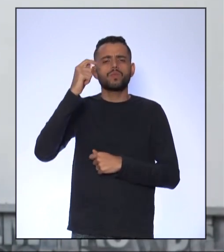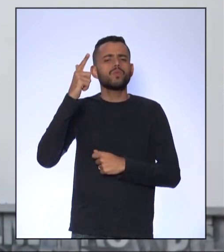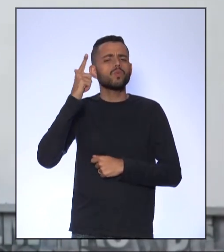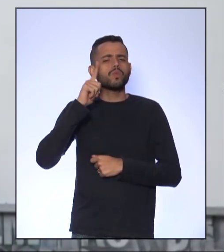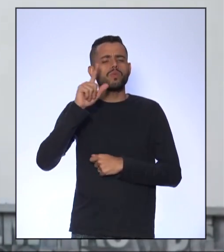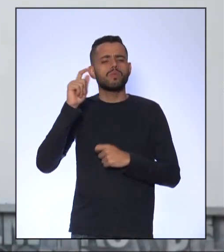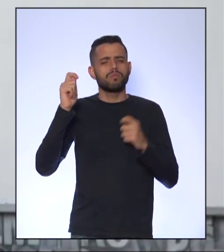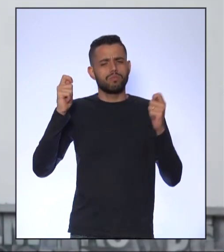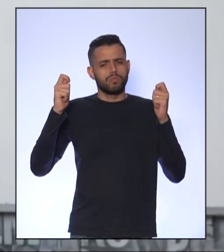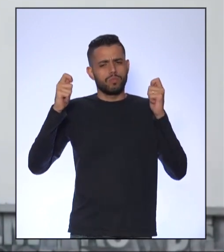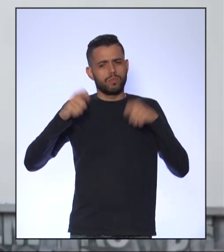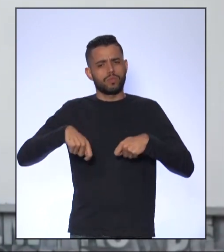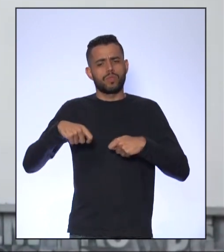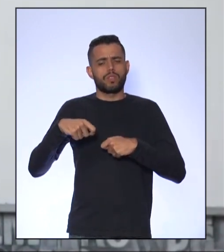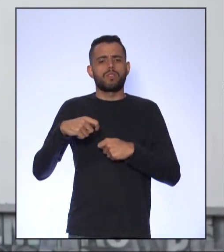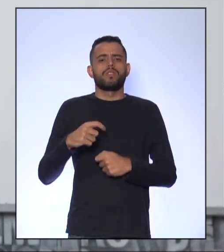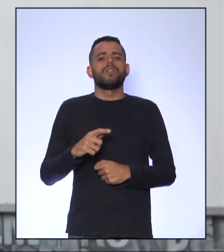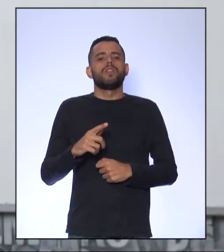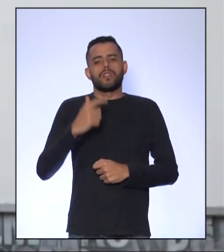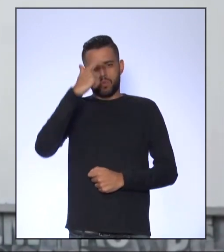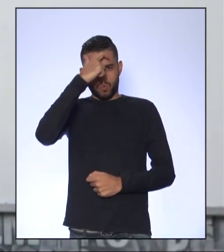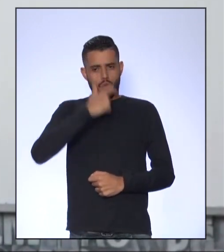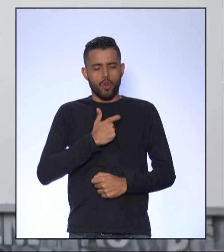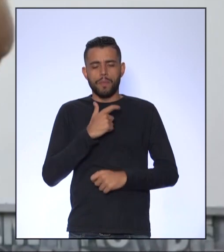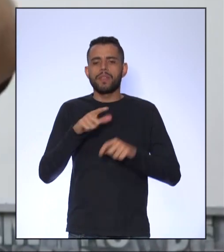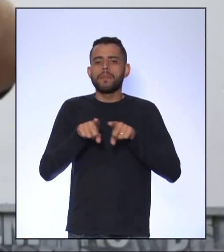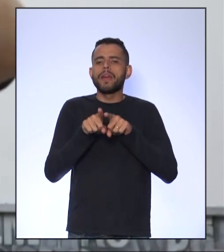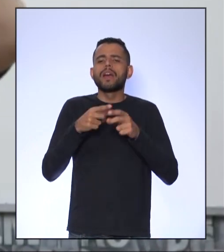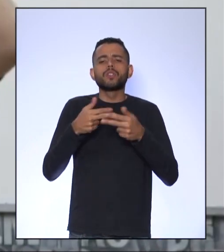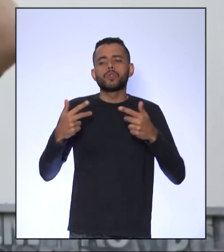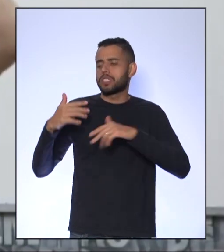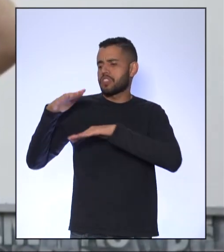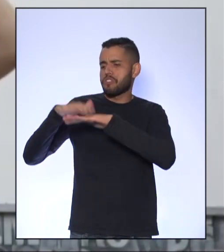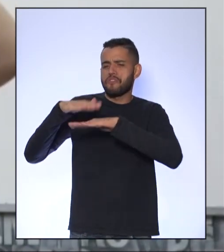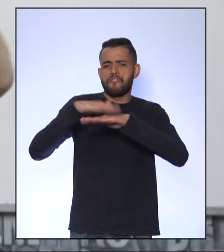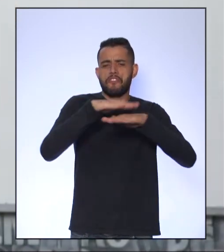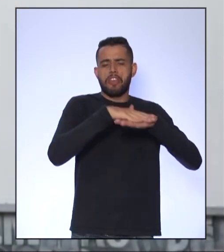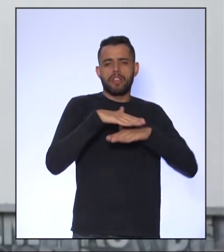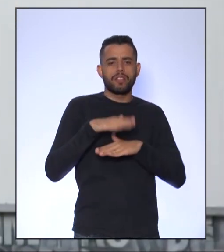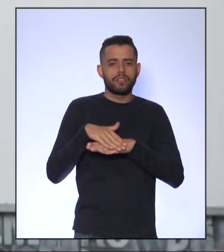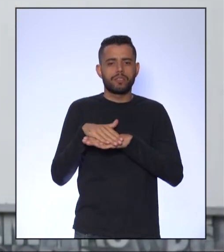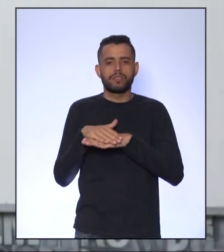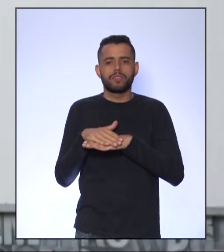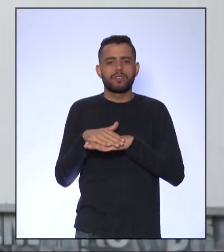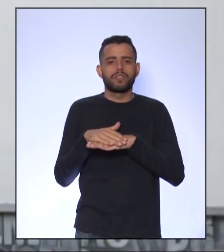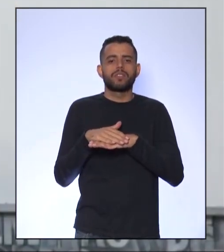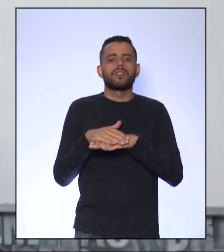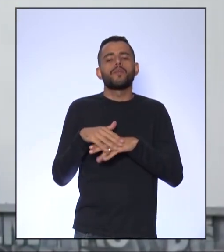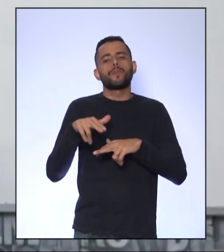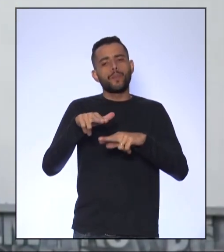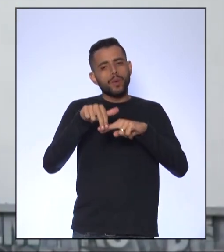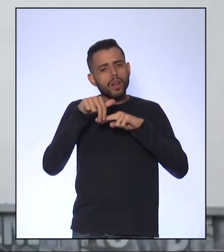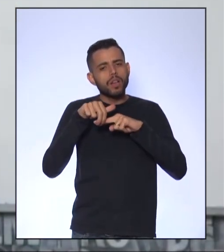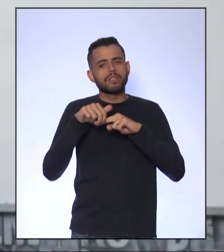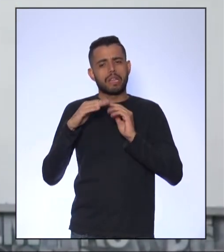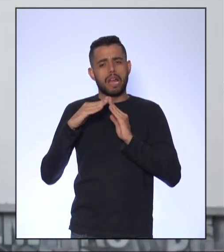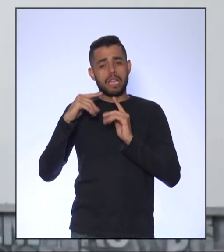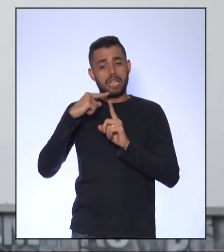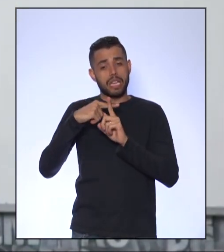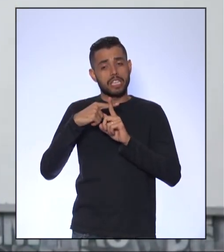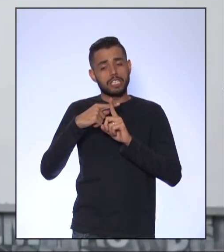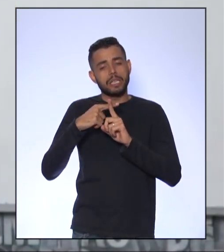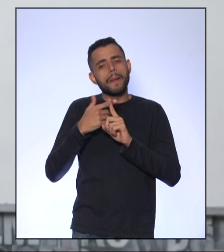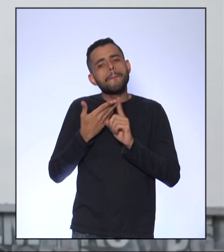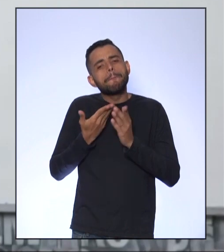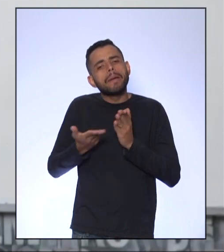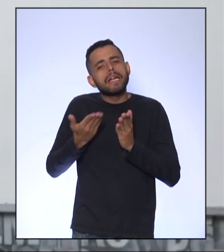do homem e das suas realizações em detrimento do enfraquecimento da igreja e